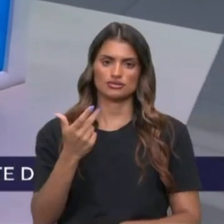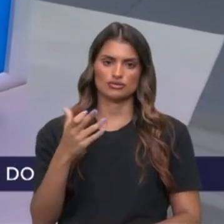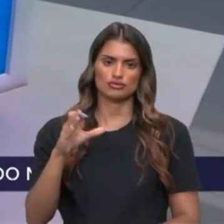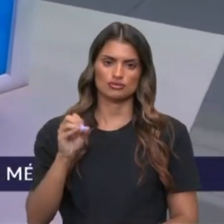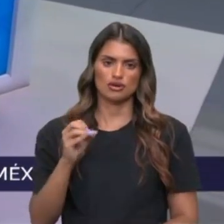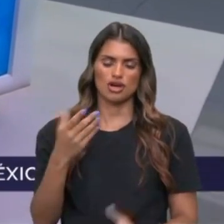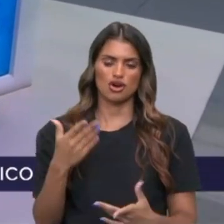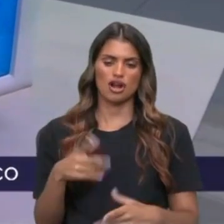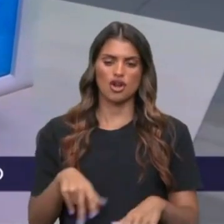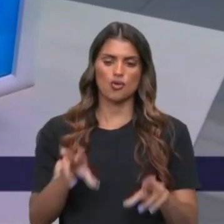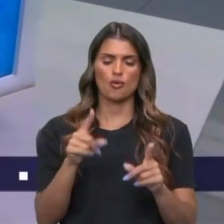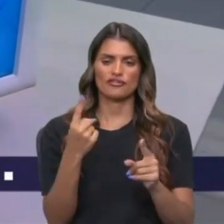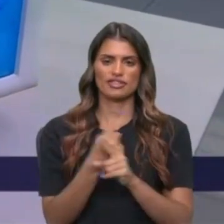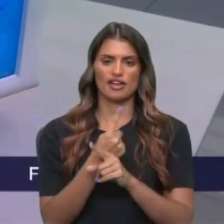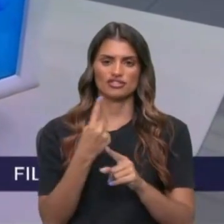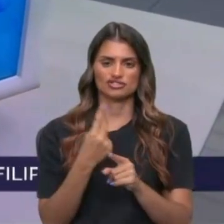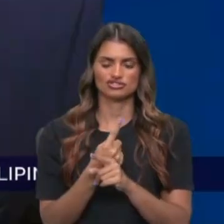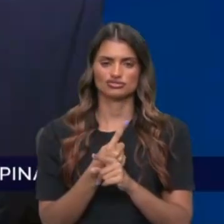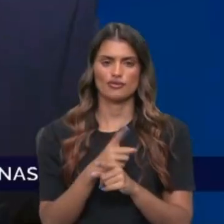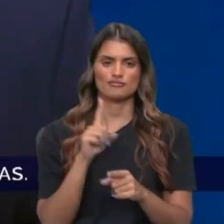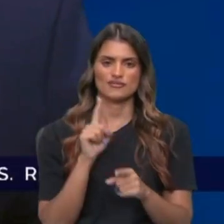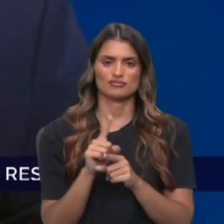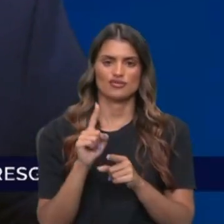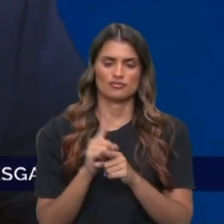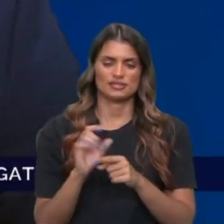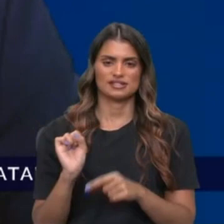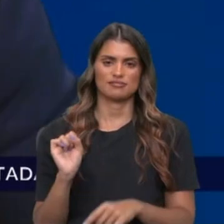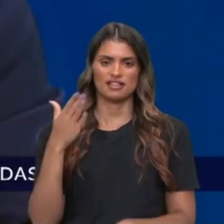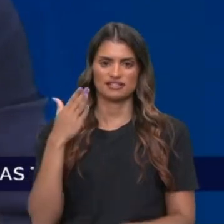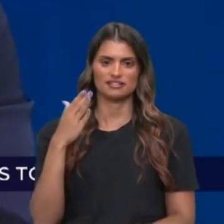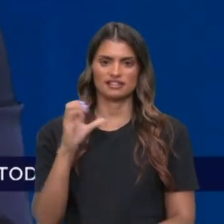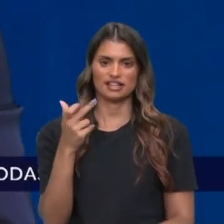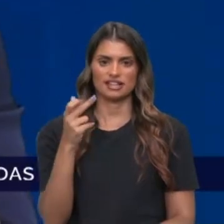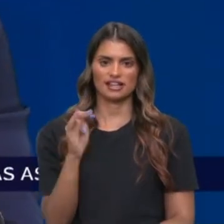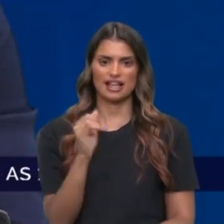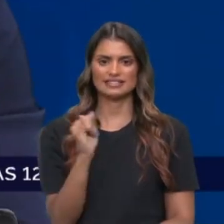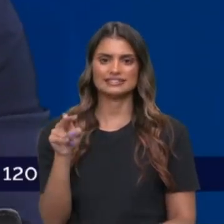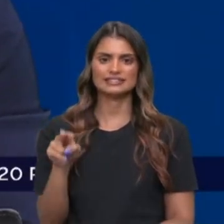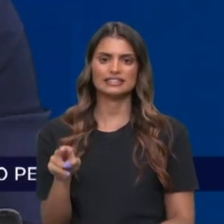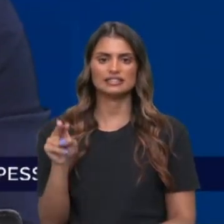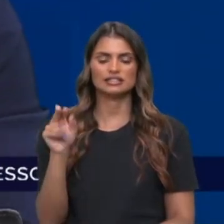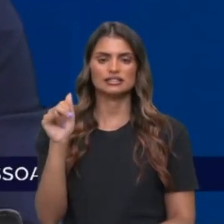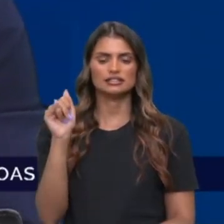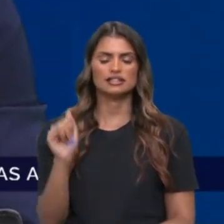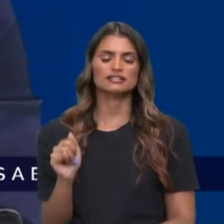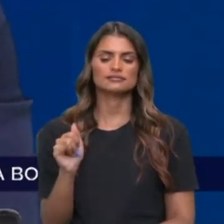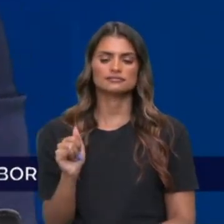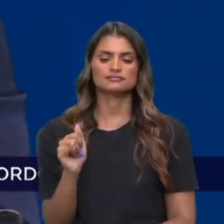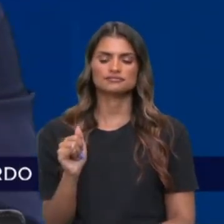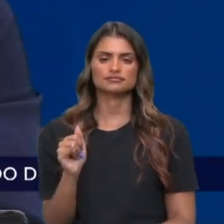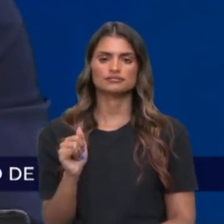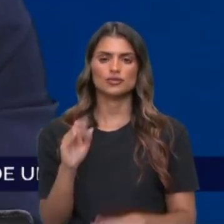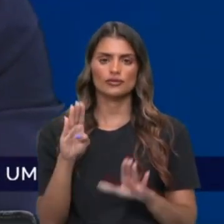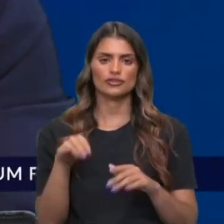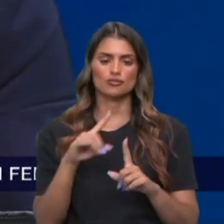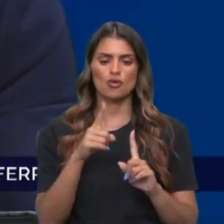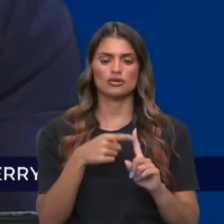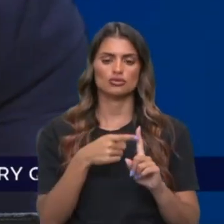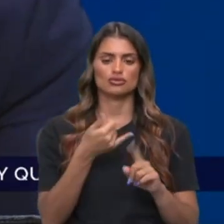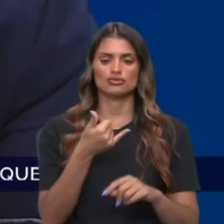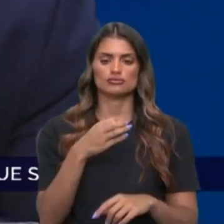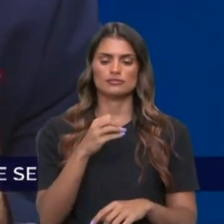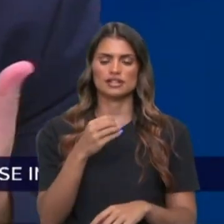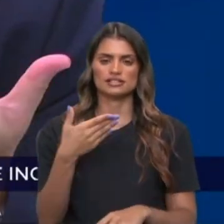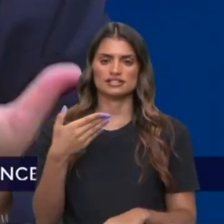mais novidades. Com o mesmo protagonista. A missão Cassini, que terminou em 2017,